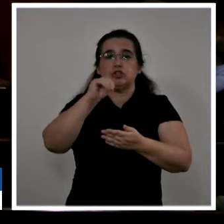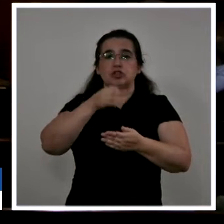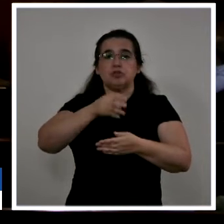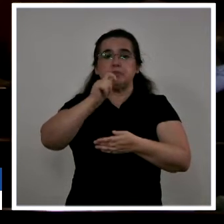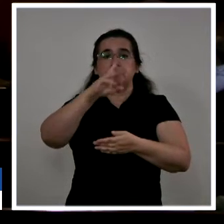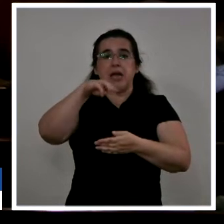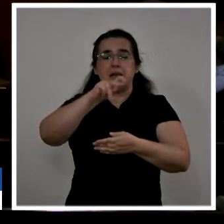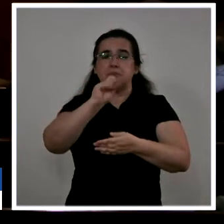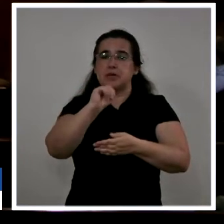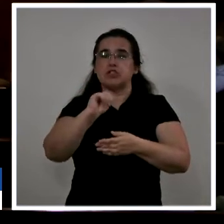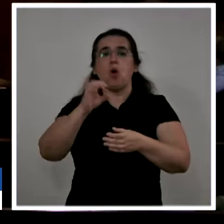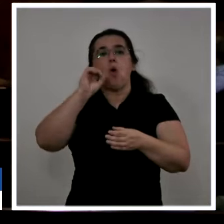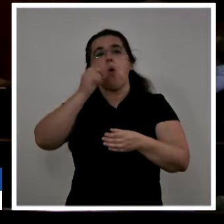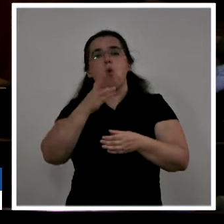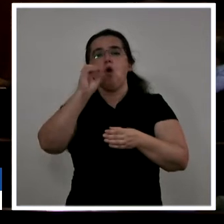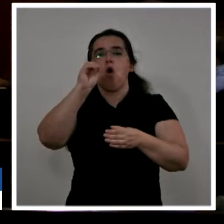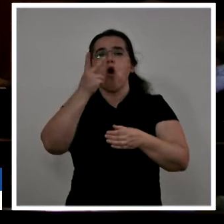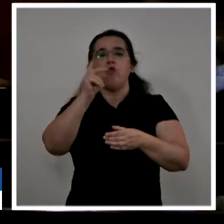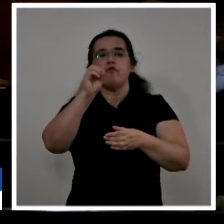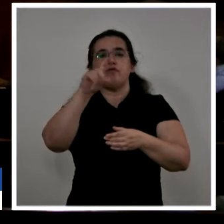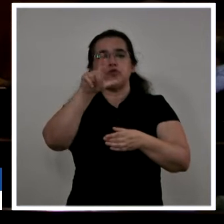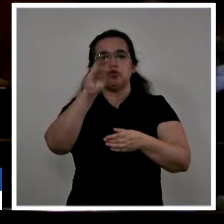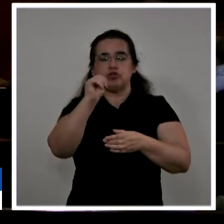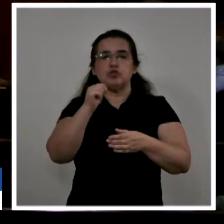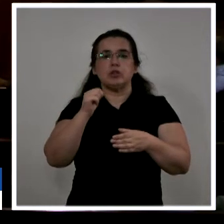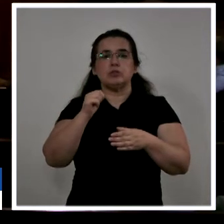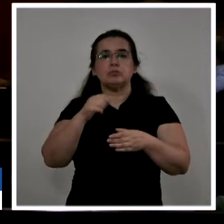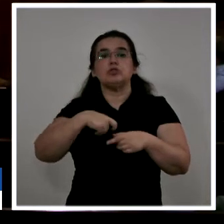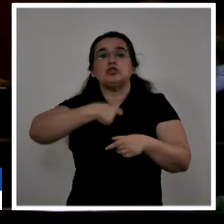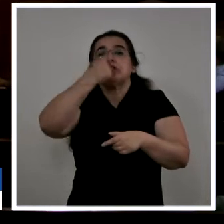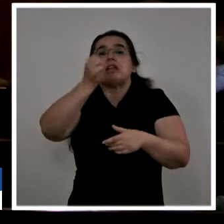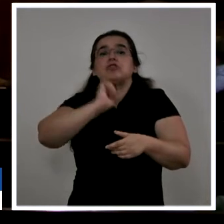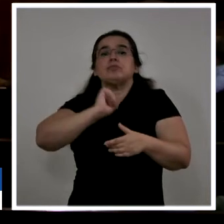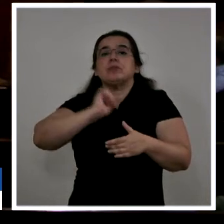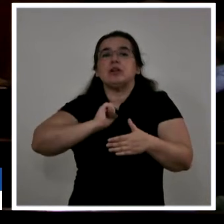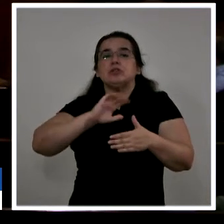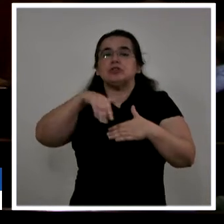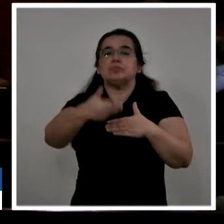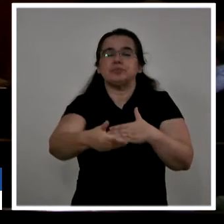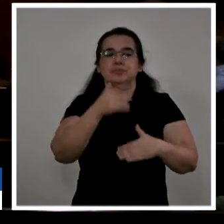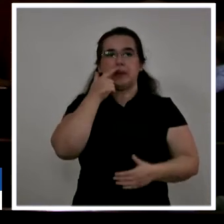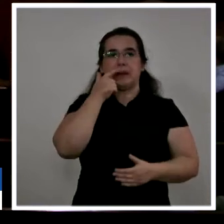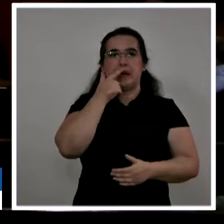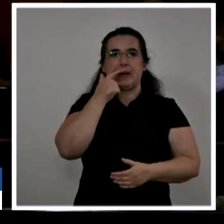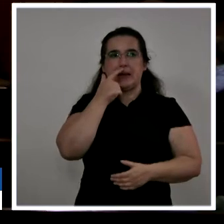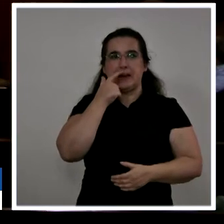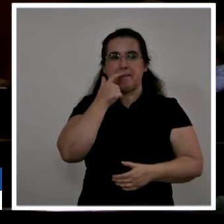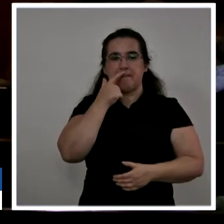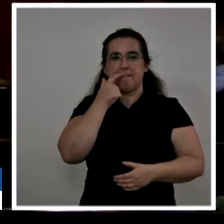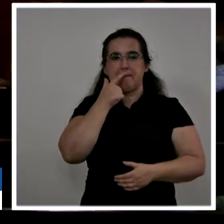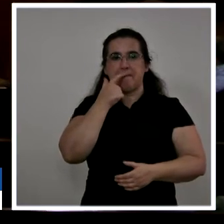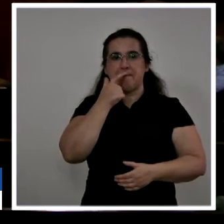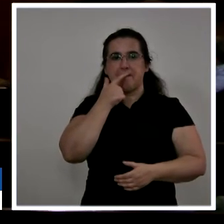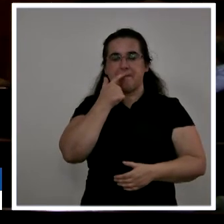grandchildren. E temos dentro desse bebê o que vão ser o esperma e os ovos daquele bebê que vão ser passados aos seus descendentes. So